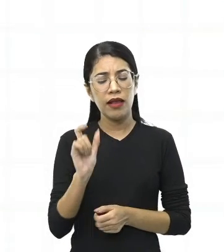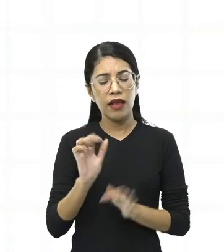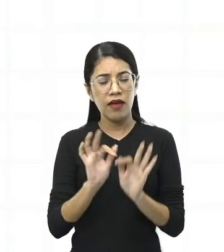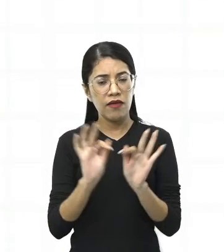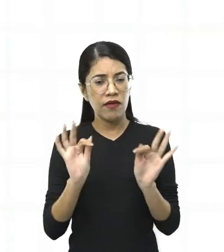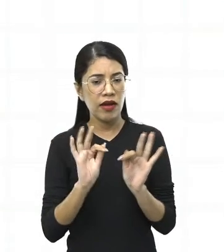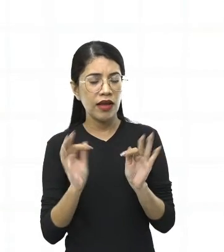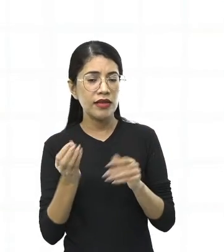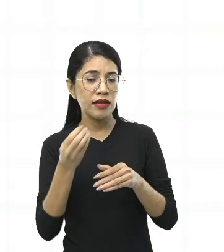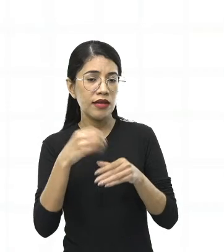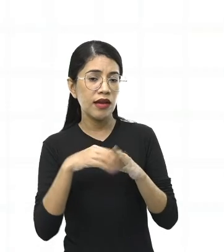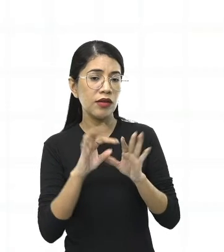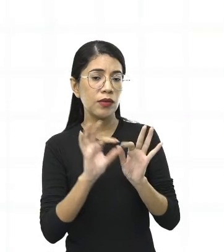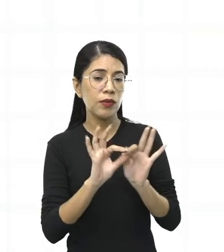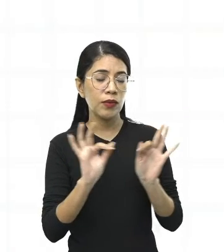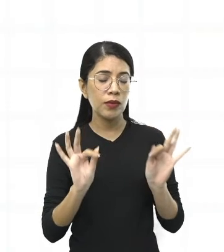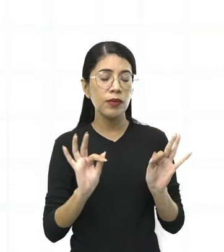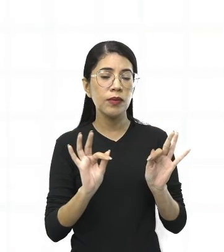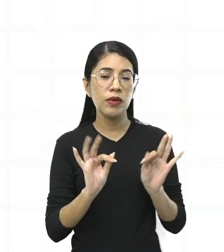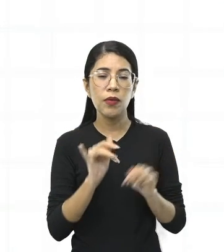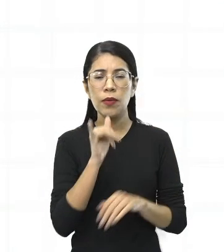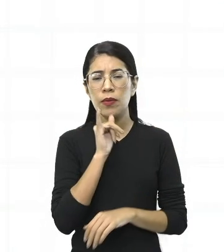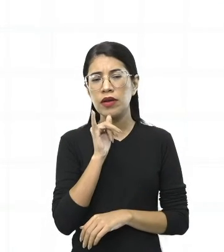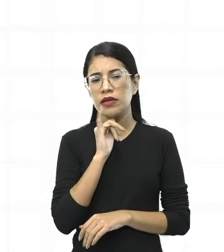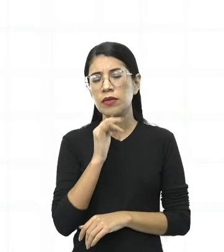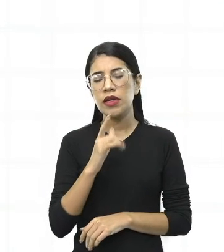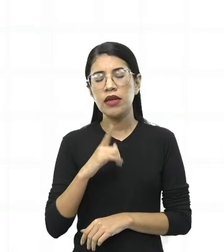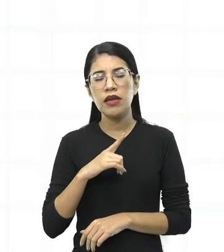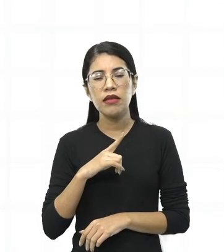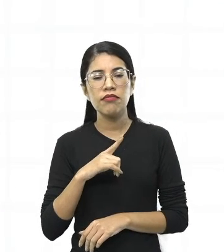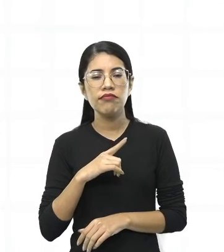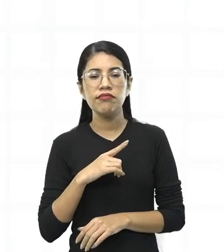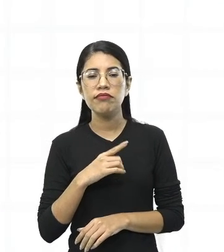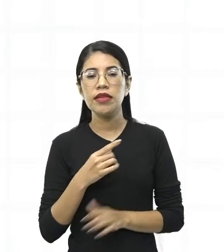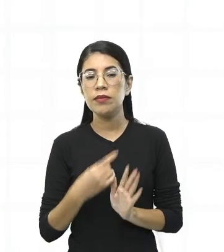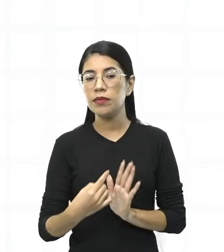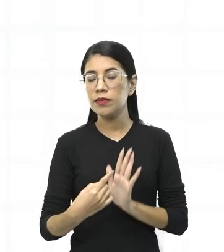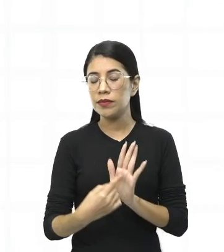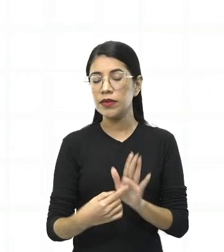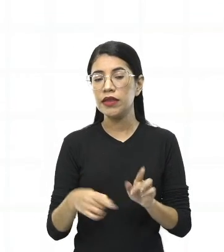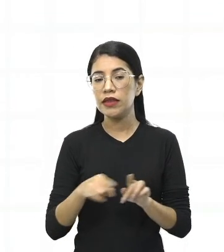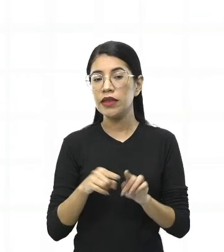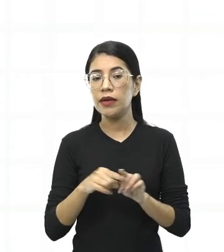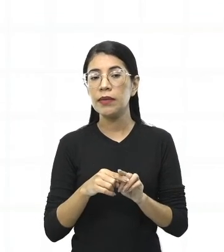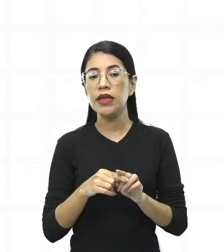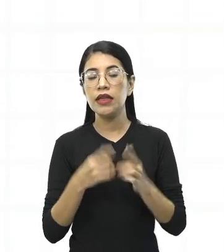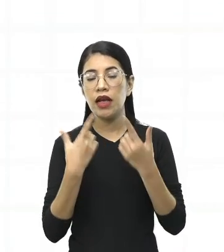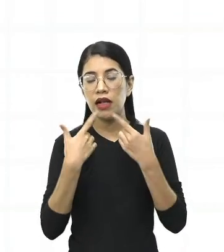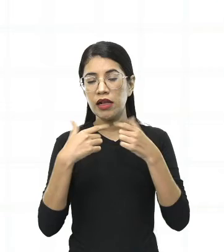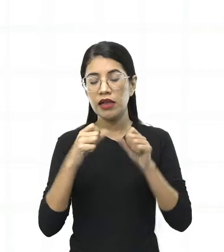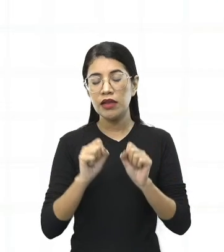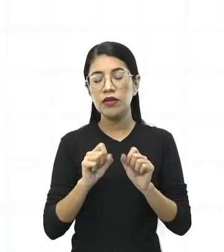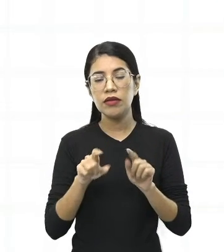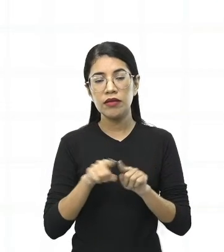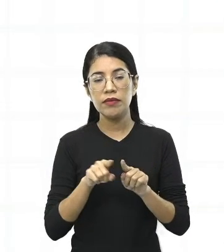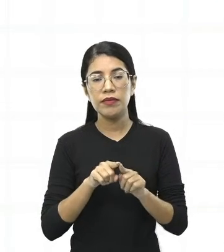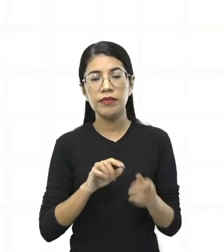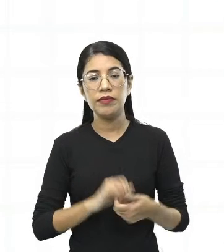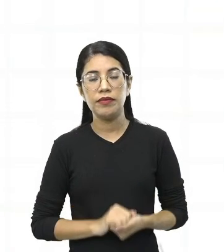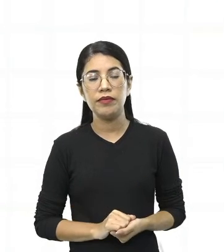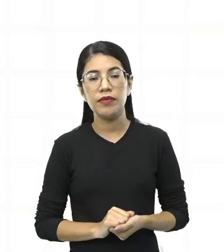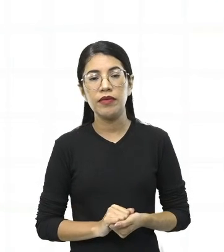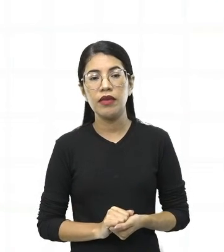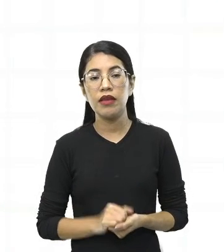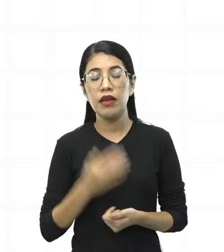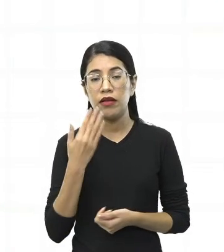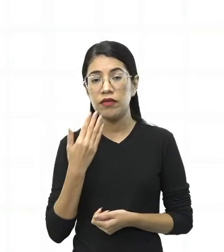parte desses enunciados, né? Desses exemplos que a gente traz para vocês e, obviamente, fazer parte da nossa língua. Então, nesse exemplo que eu trouxe